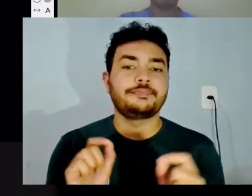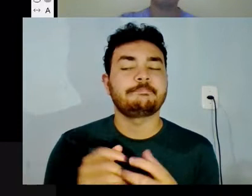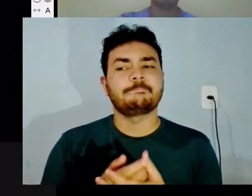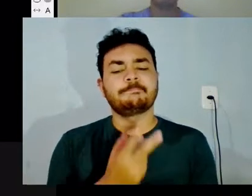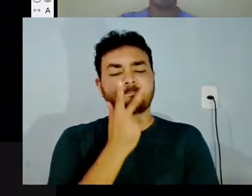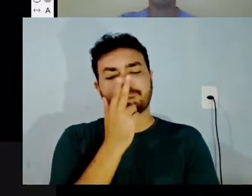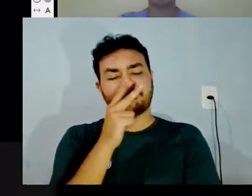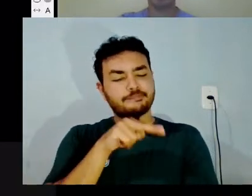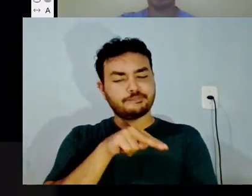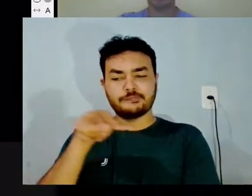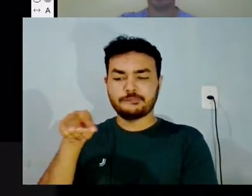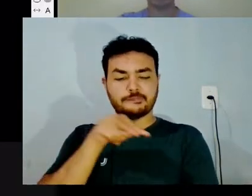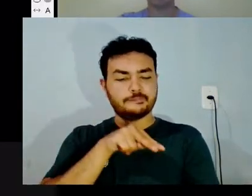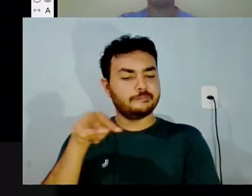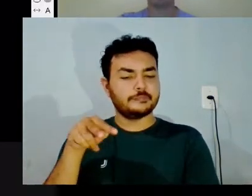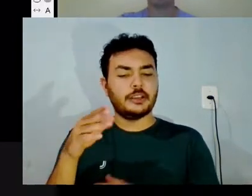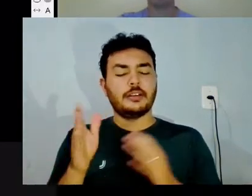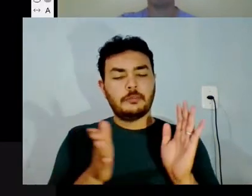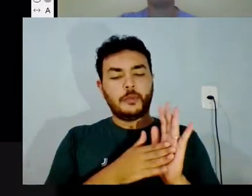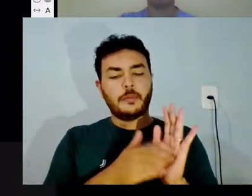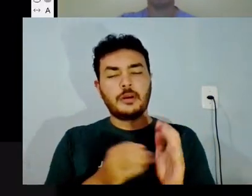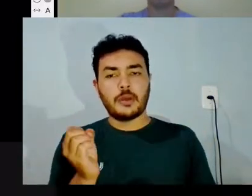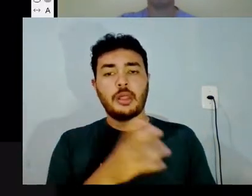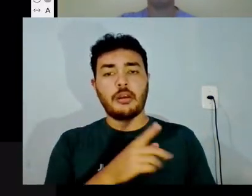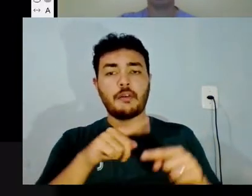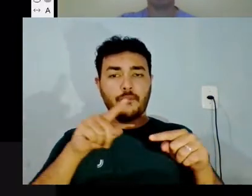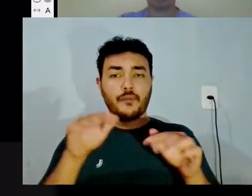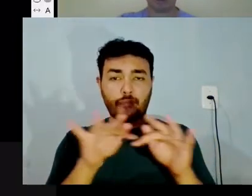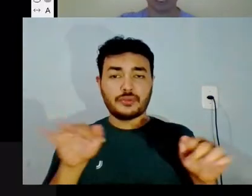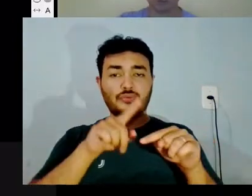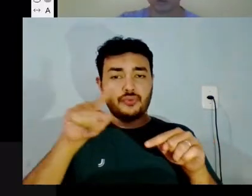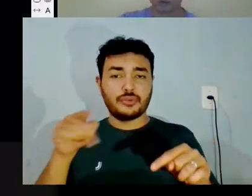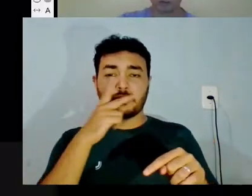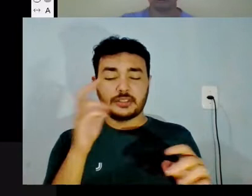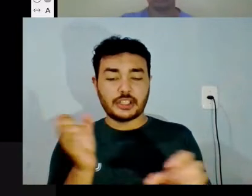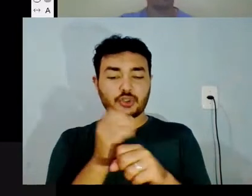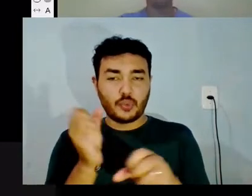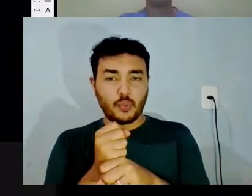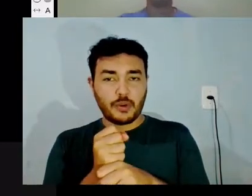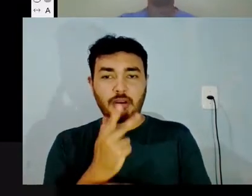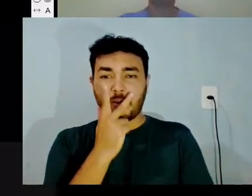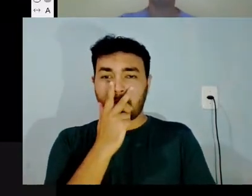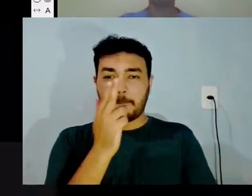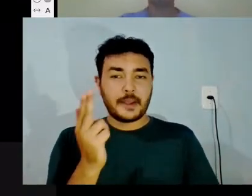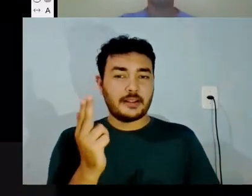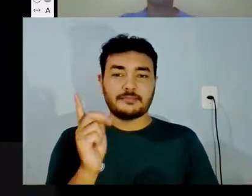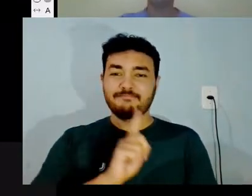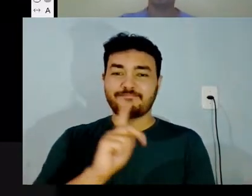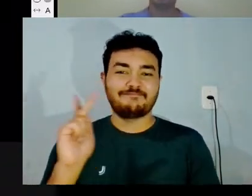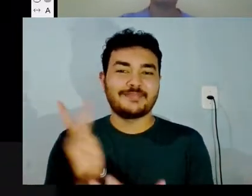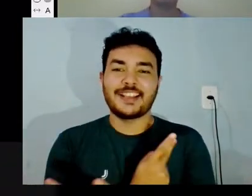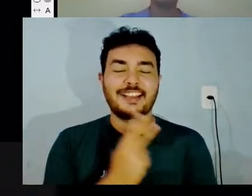gente propôs essa nova função de onda como sendo a soma das duas funções de onda, mas os nossos estudos